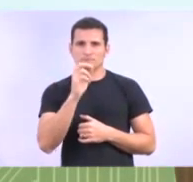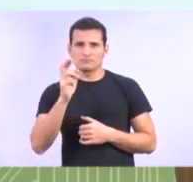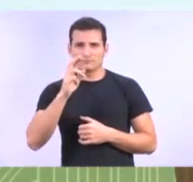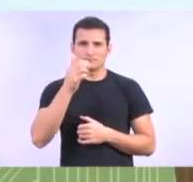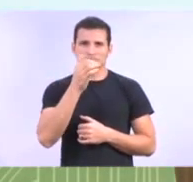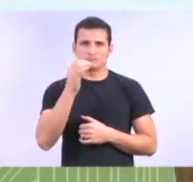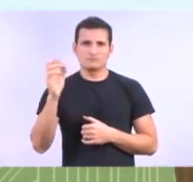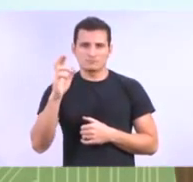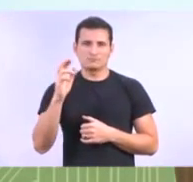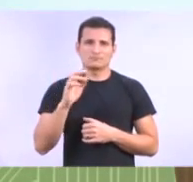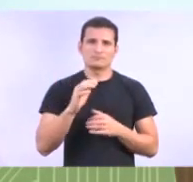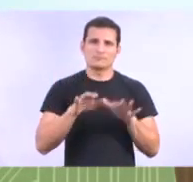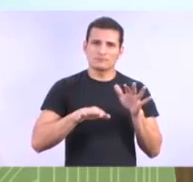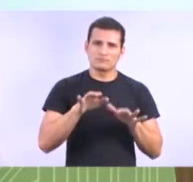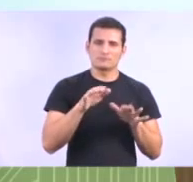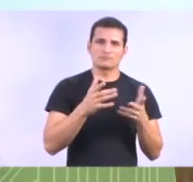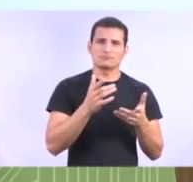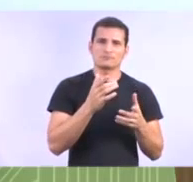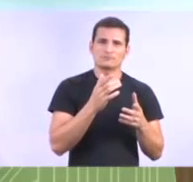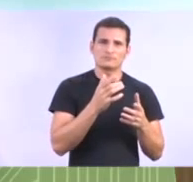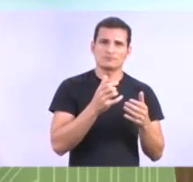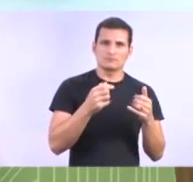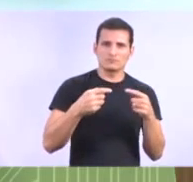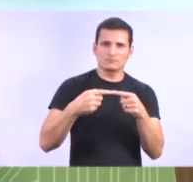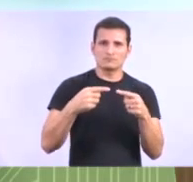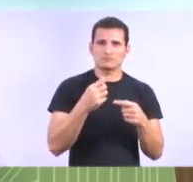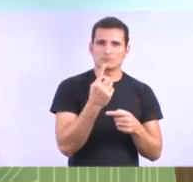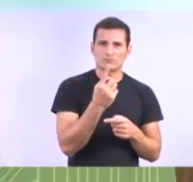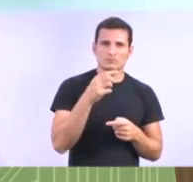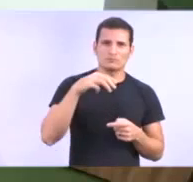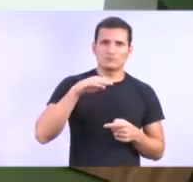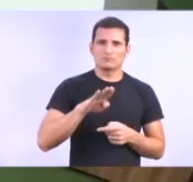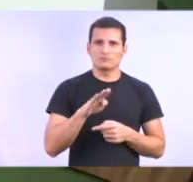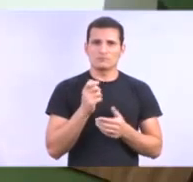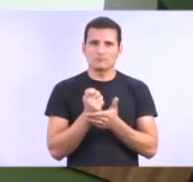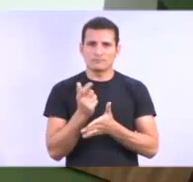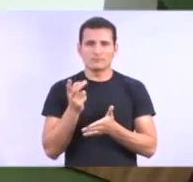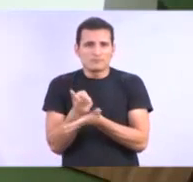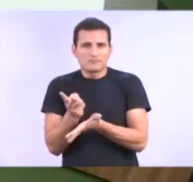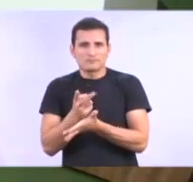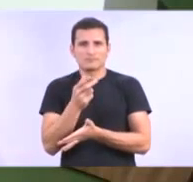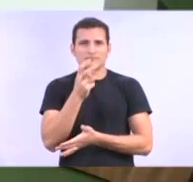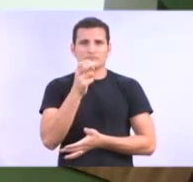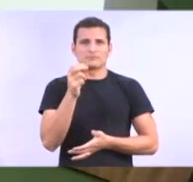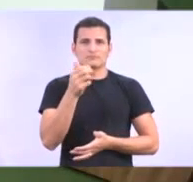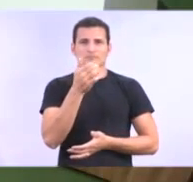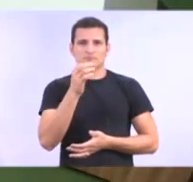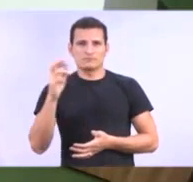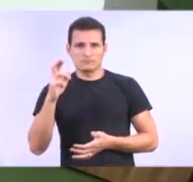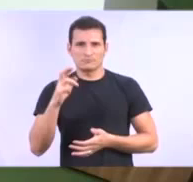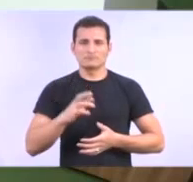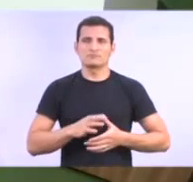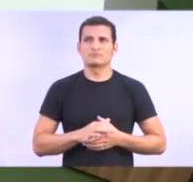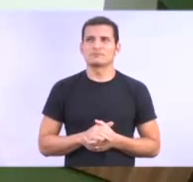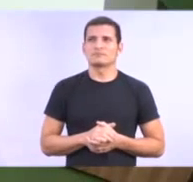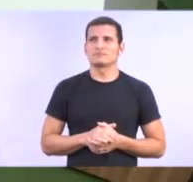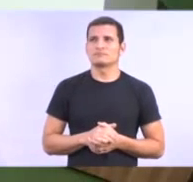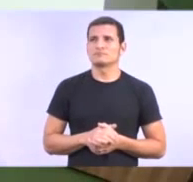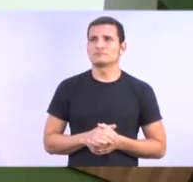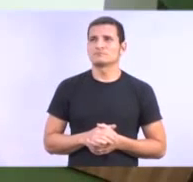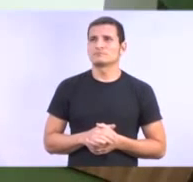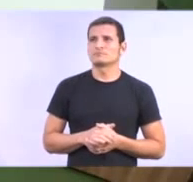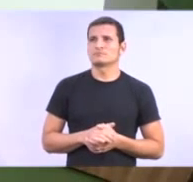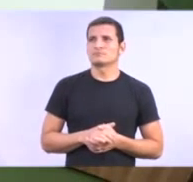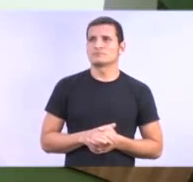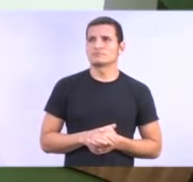vezes numa conexão de 1 megabit você paga os mesmos 50, R$100, correto? Exatamente, exatamente.